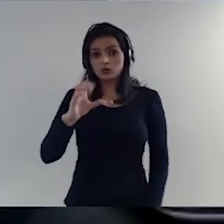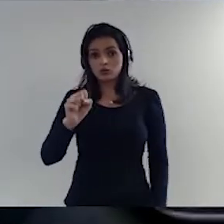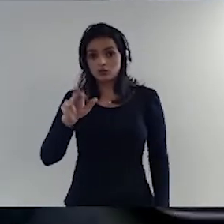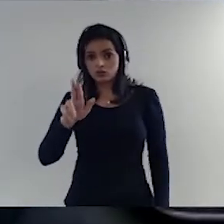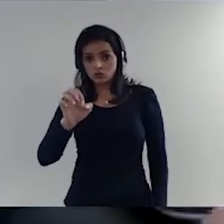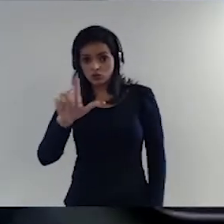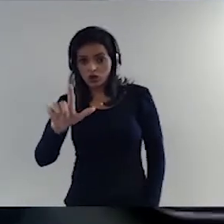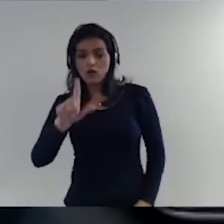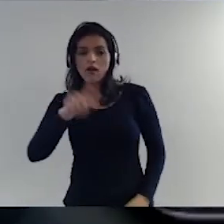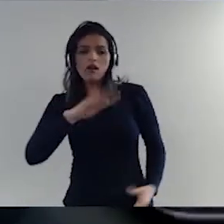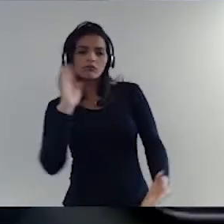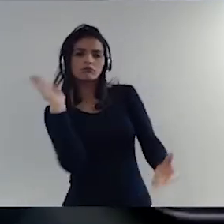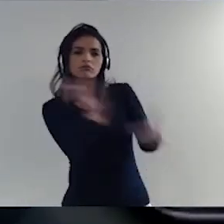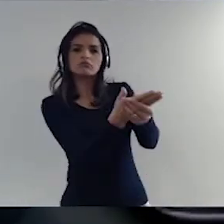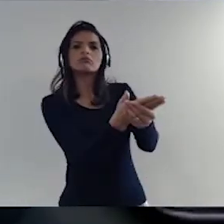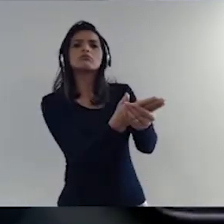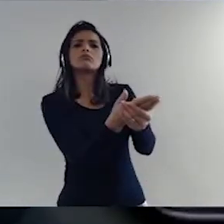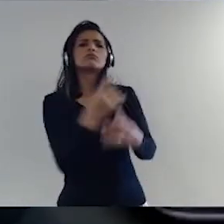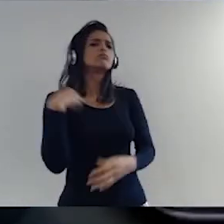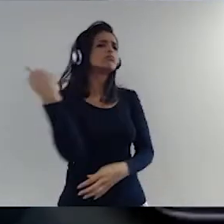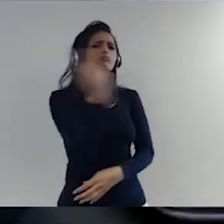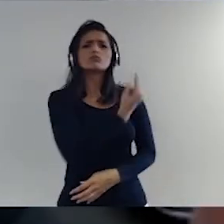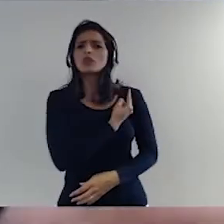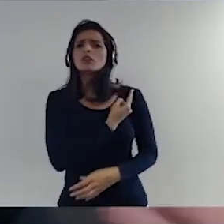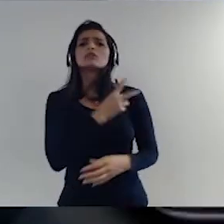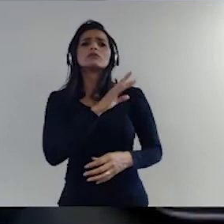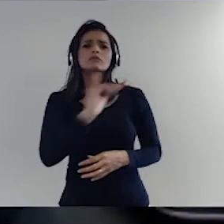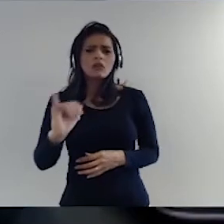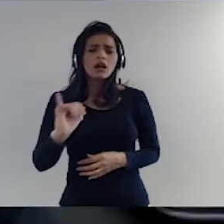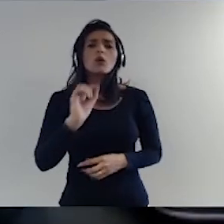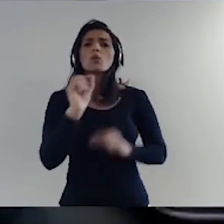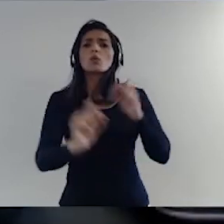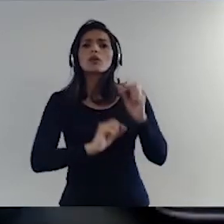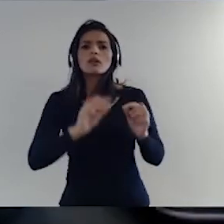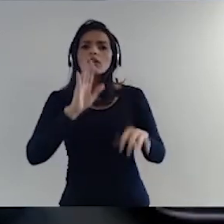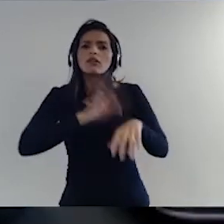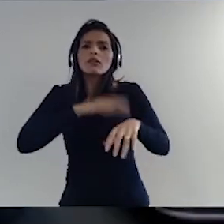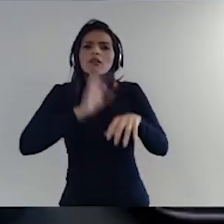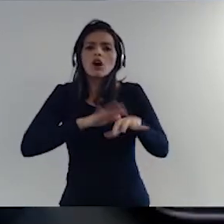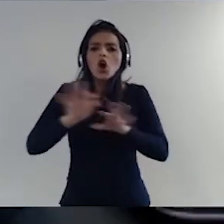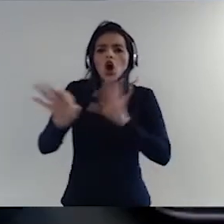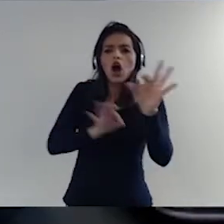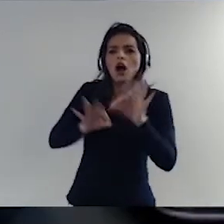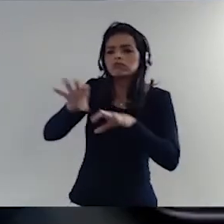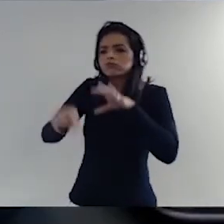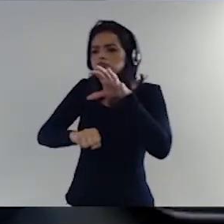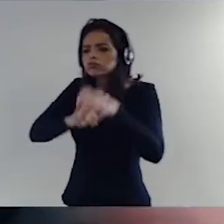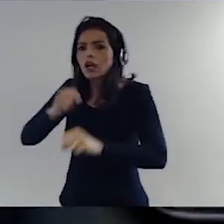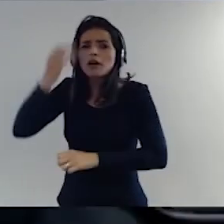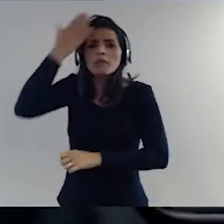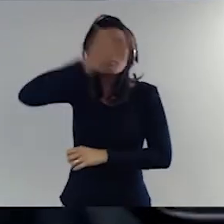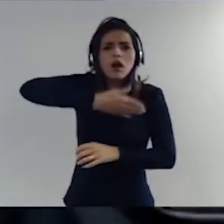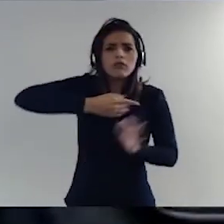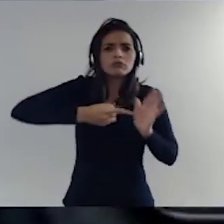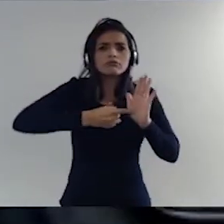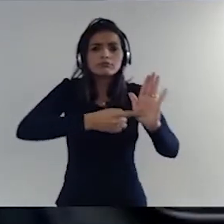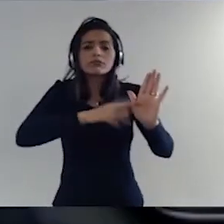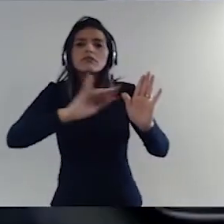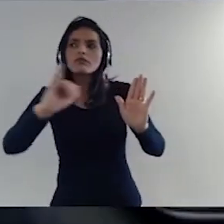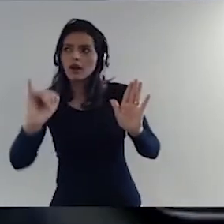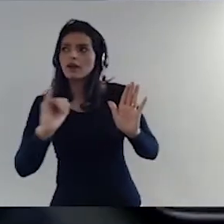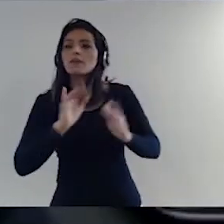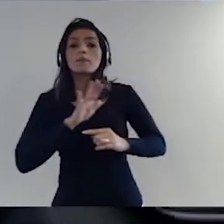processo, onde todos nós vamos nos dedicar à produção da prova, que vai destinar aí